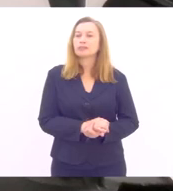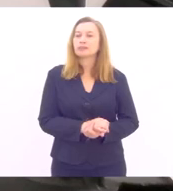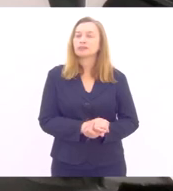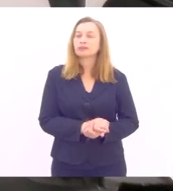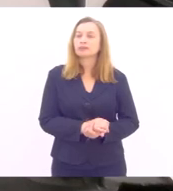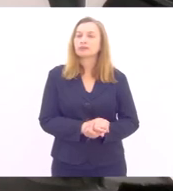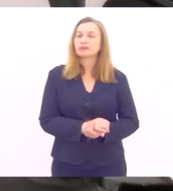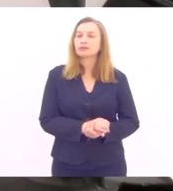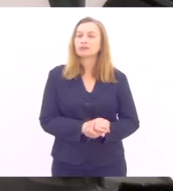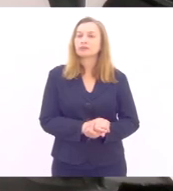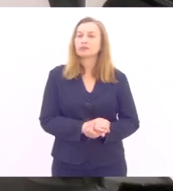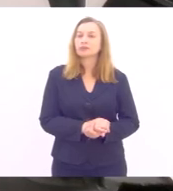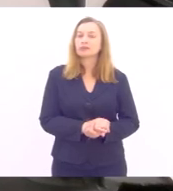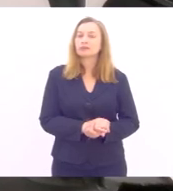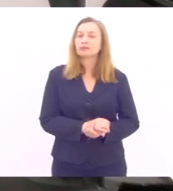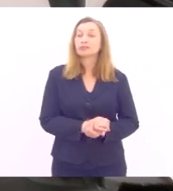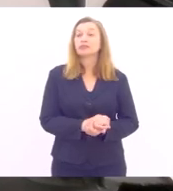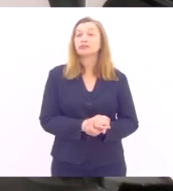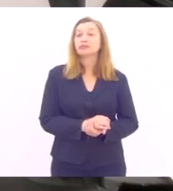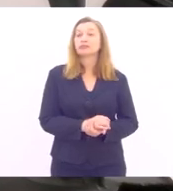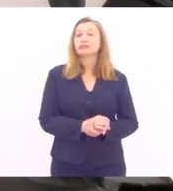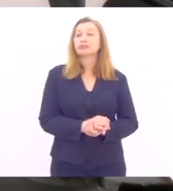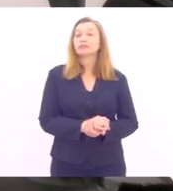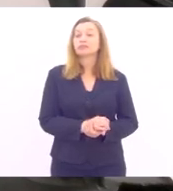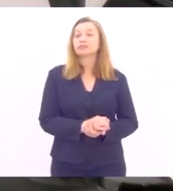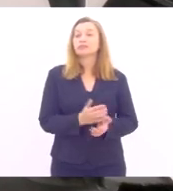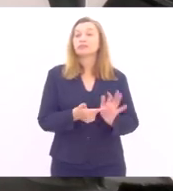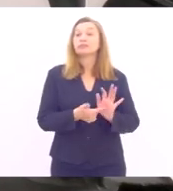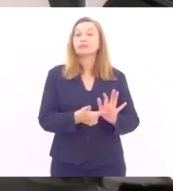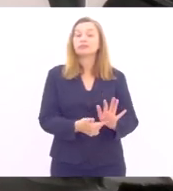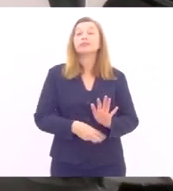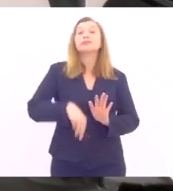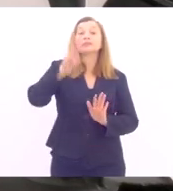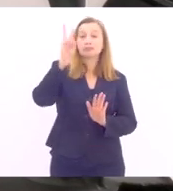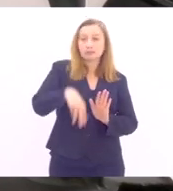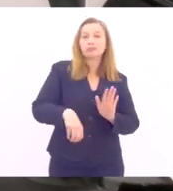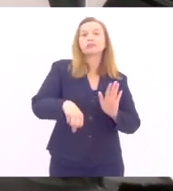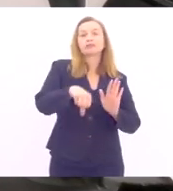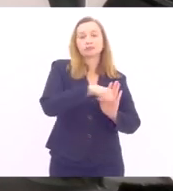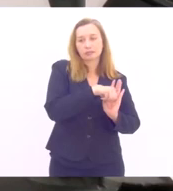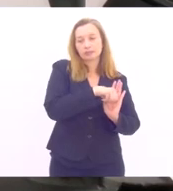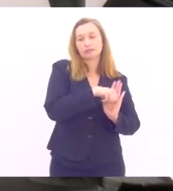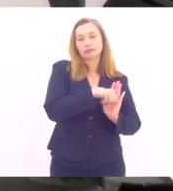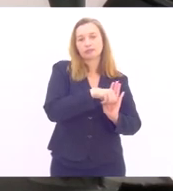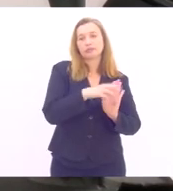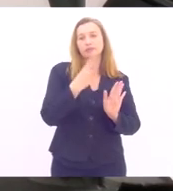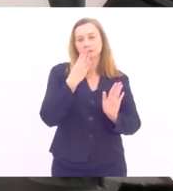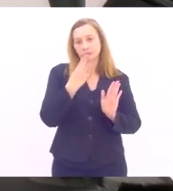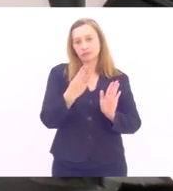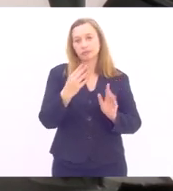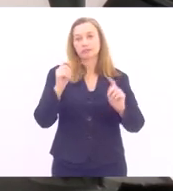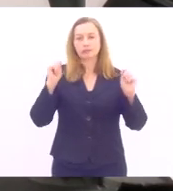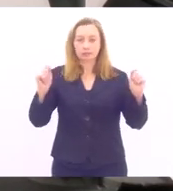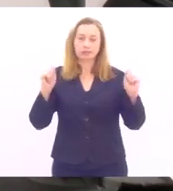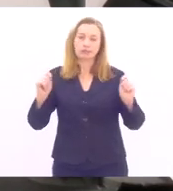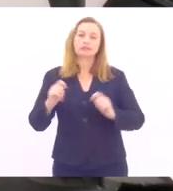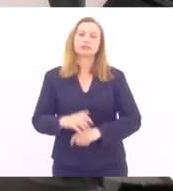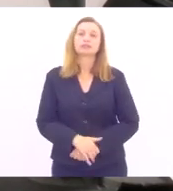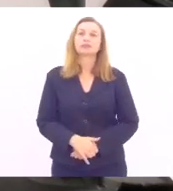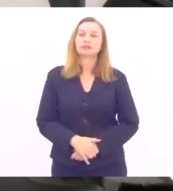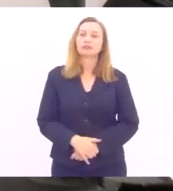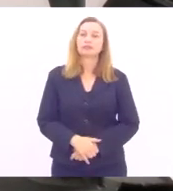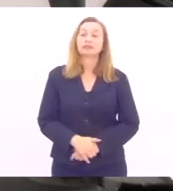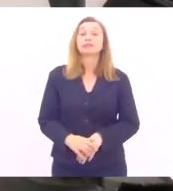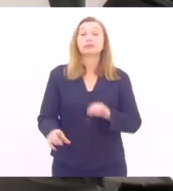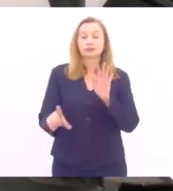que vai colocar na criminalização o torcedor organizado. Quando a